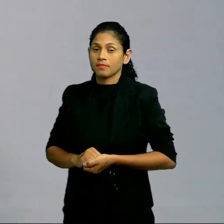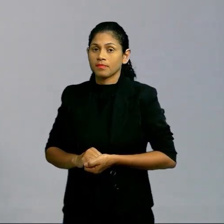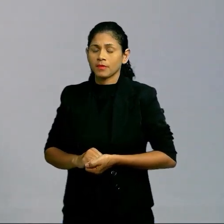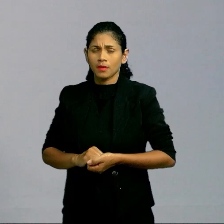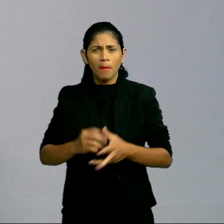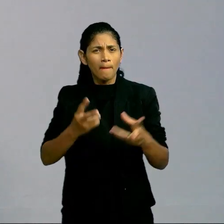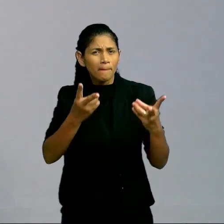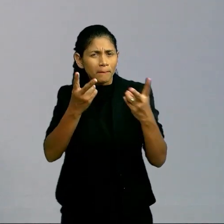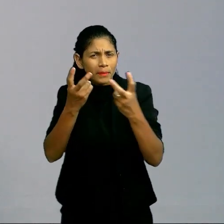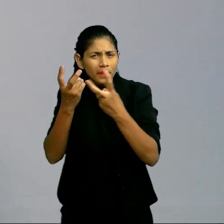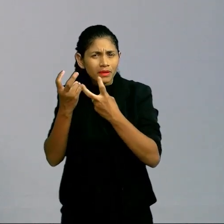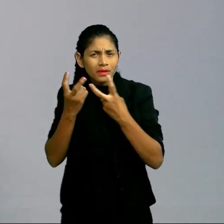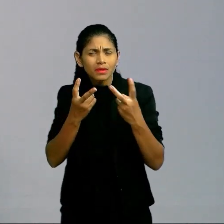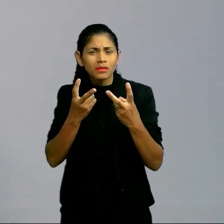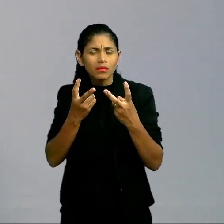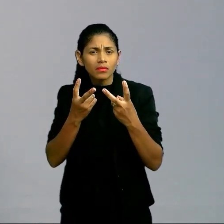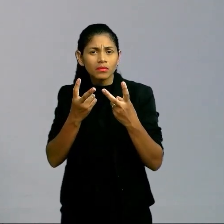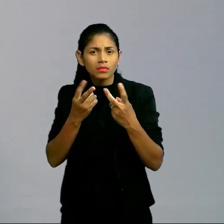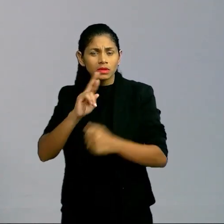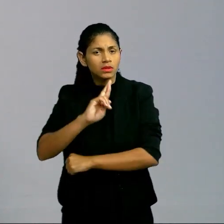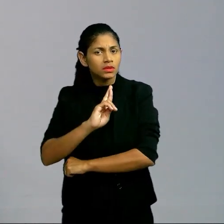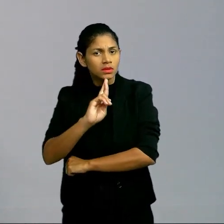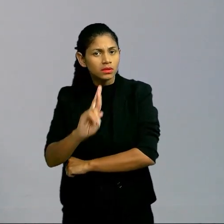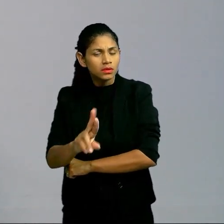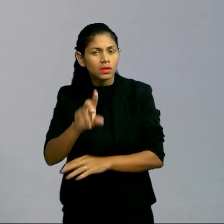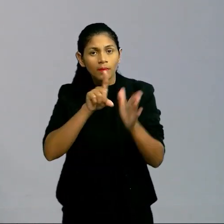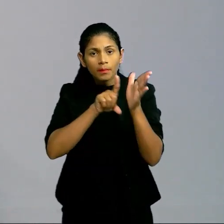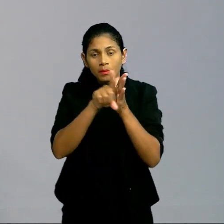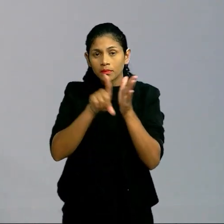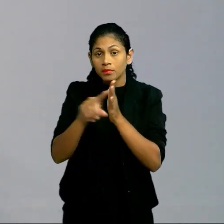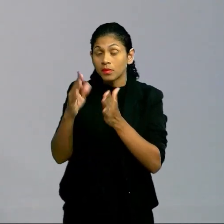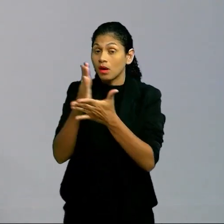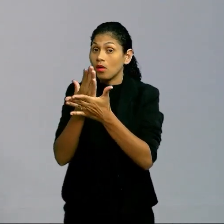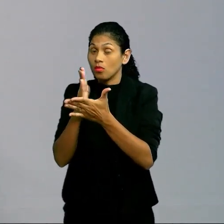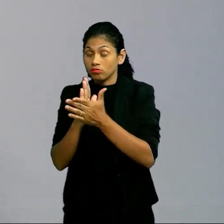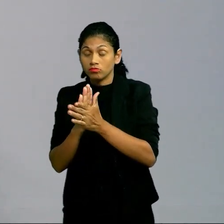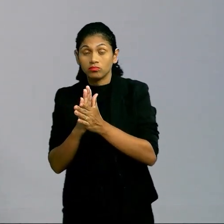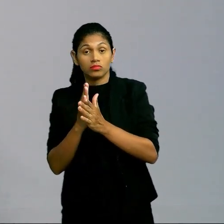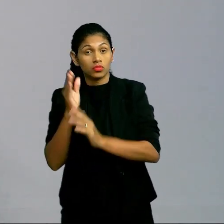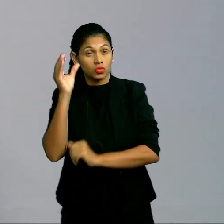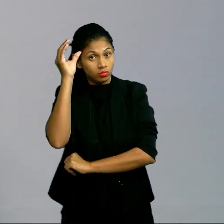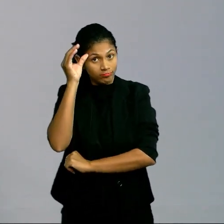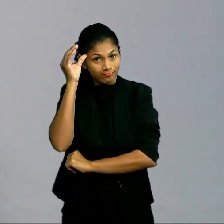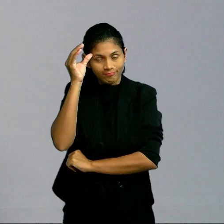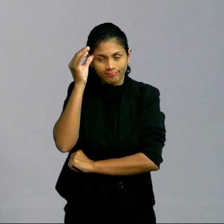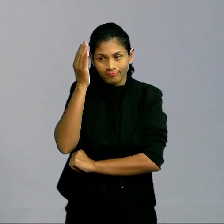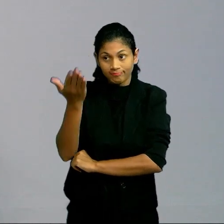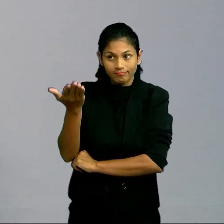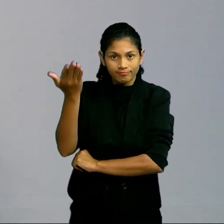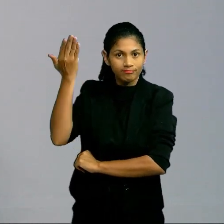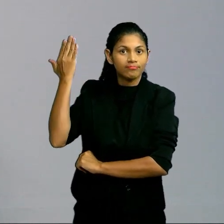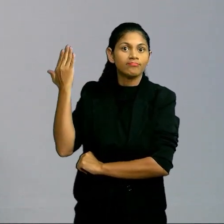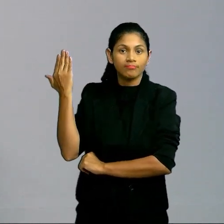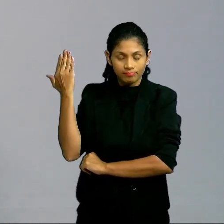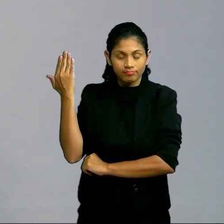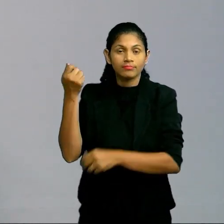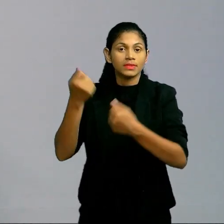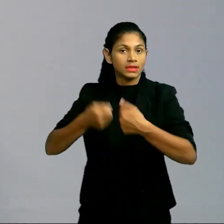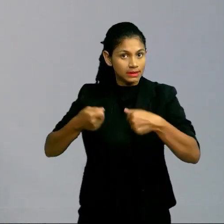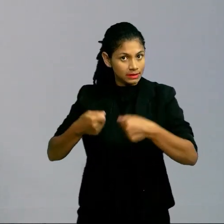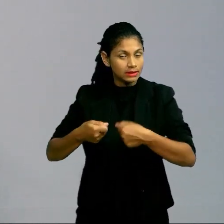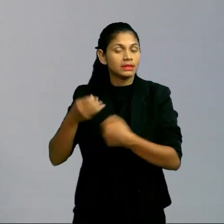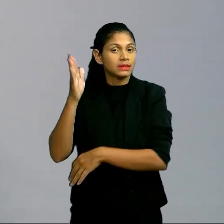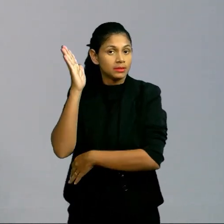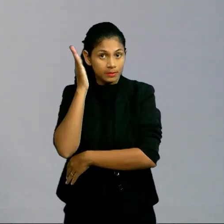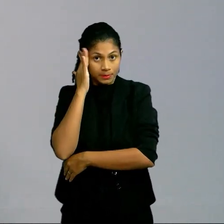Você percebeu que, para resolver essa questão, alguns conhecimentos anteriores eram necessários. Então, se você